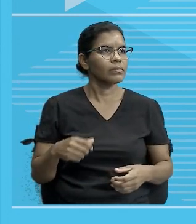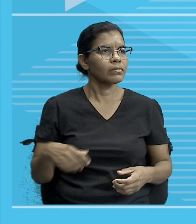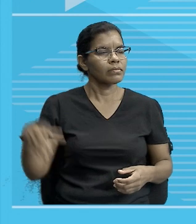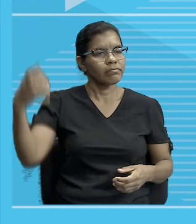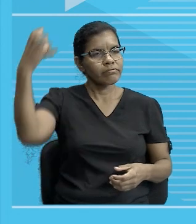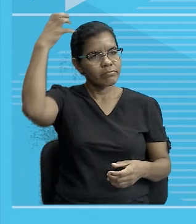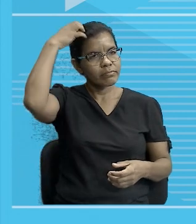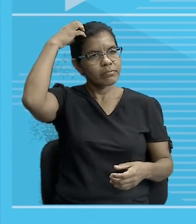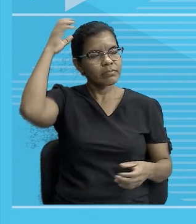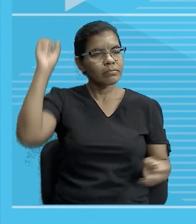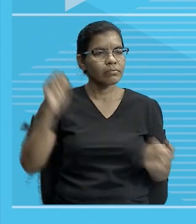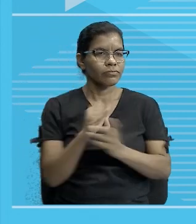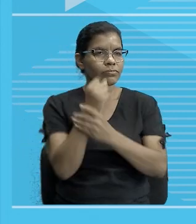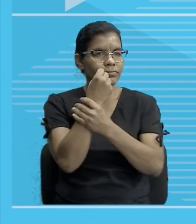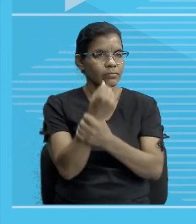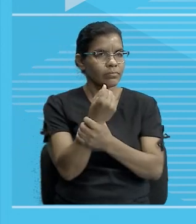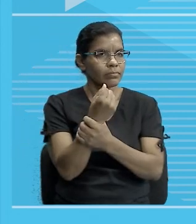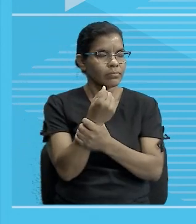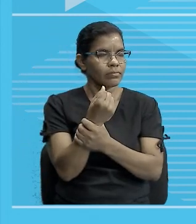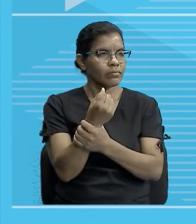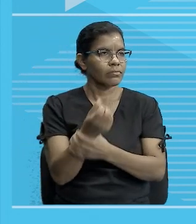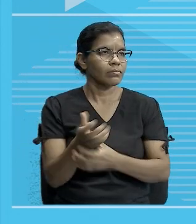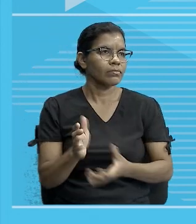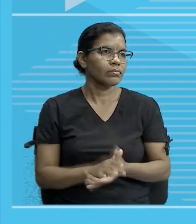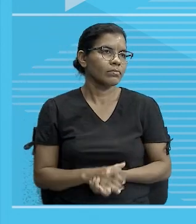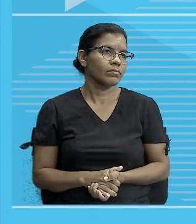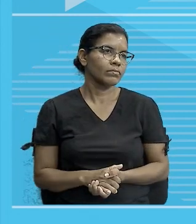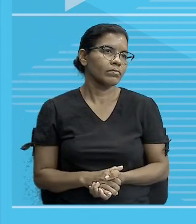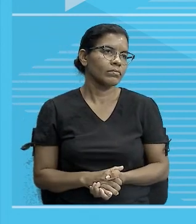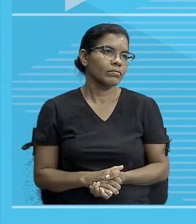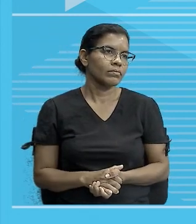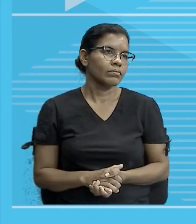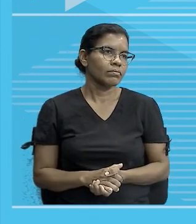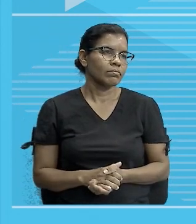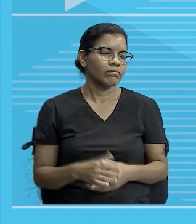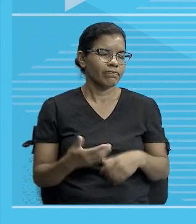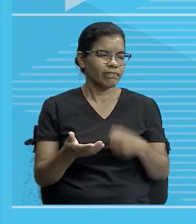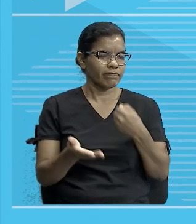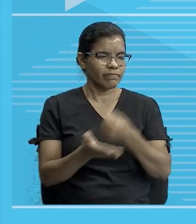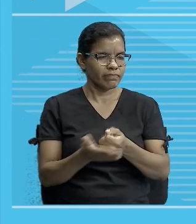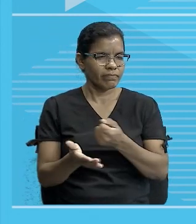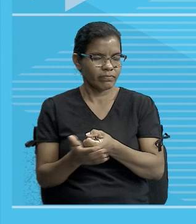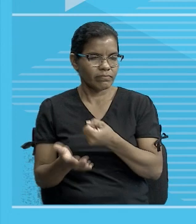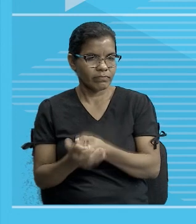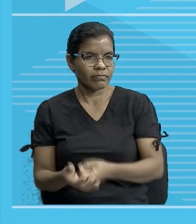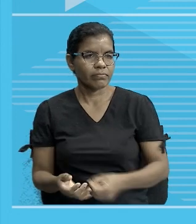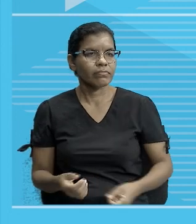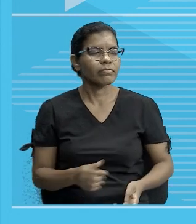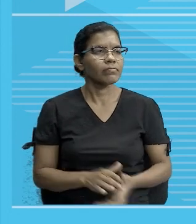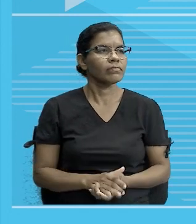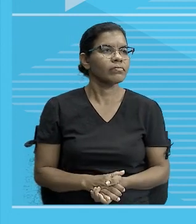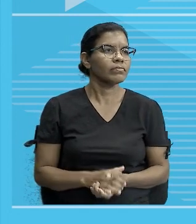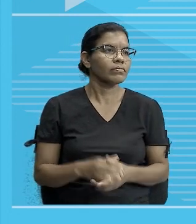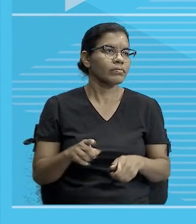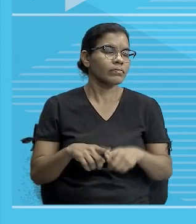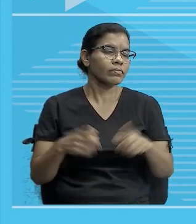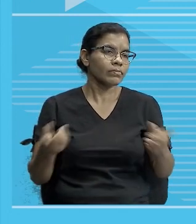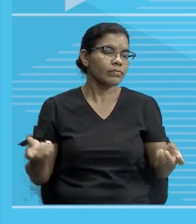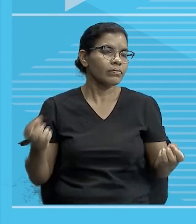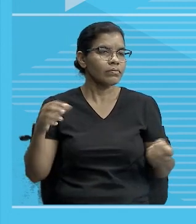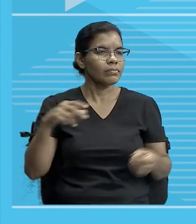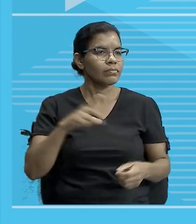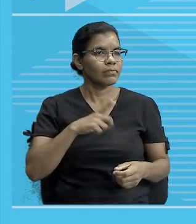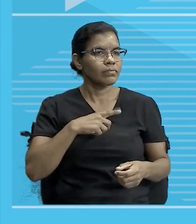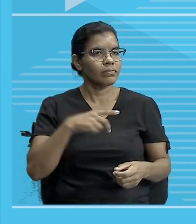ser absolutista. O rei era controlador, autoritário. Mas haviam pessoas